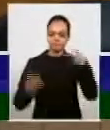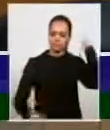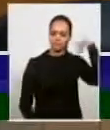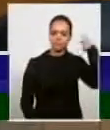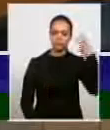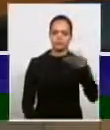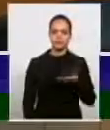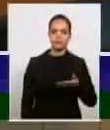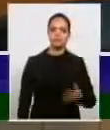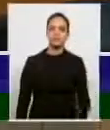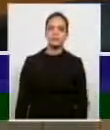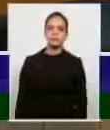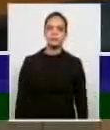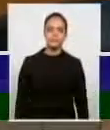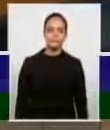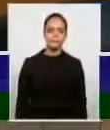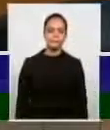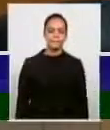Senhores vereadores,